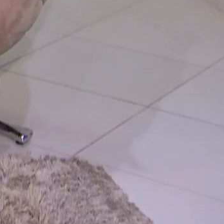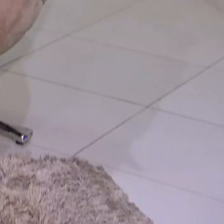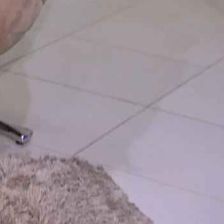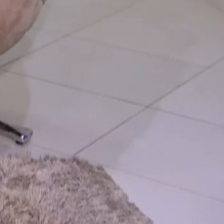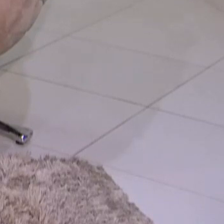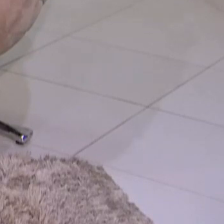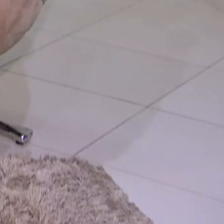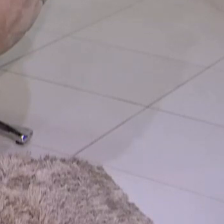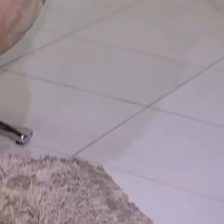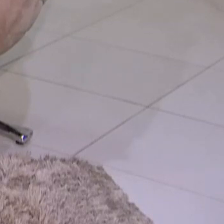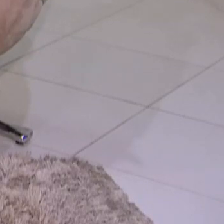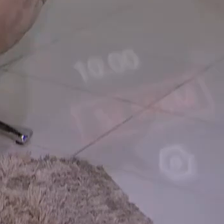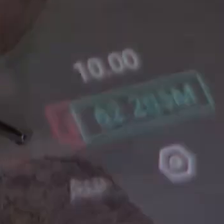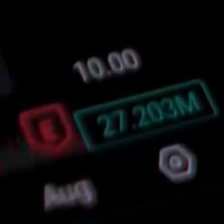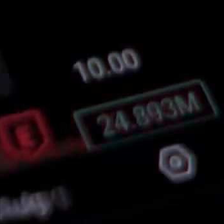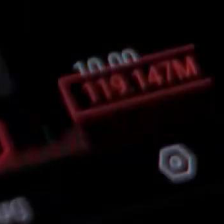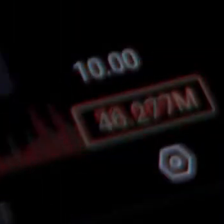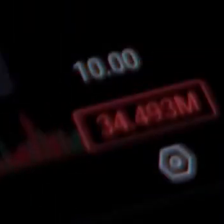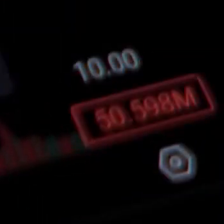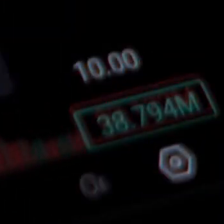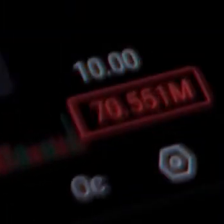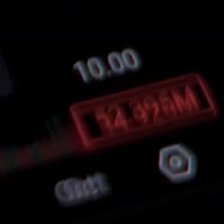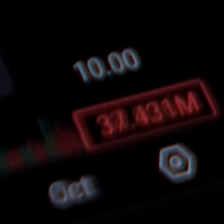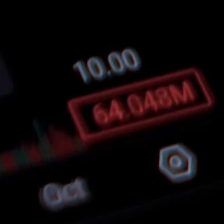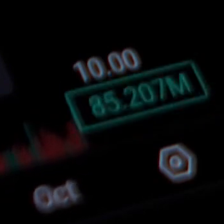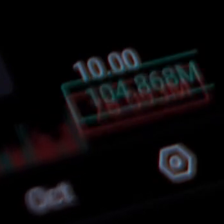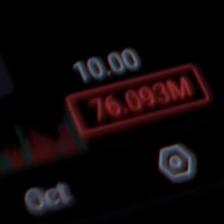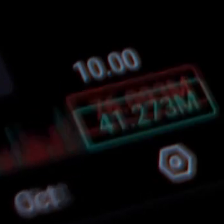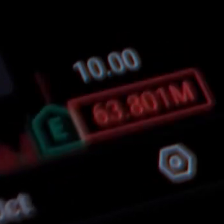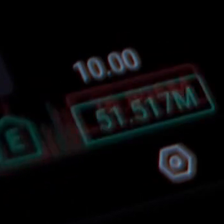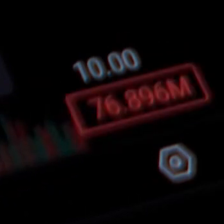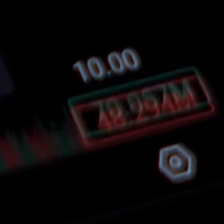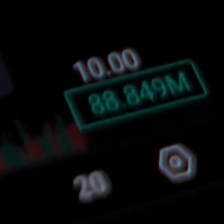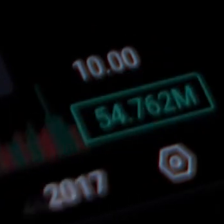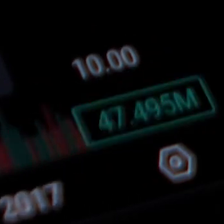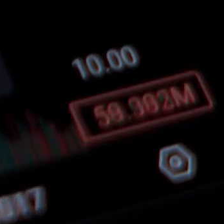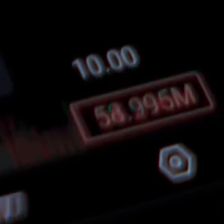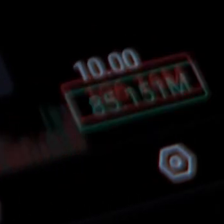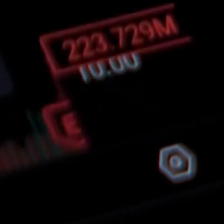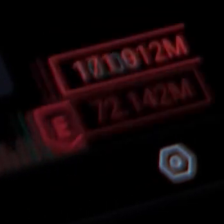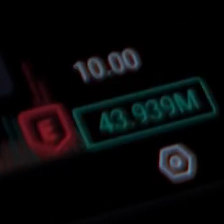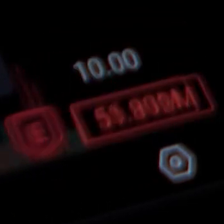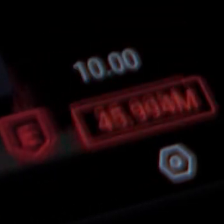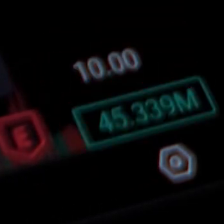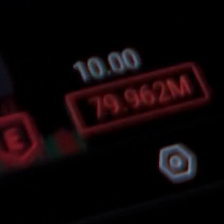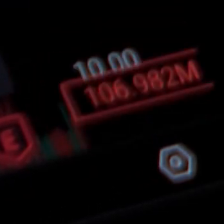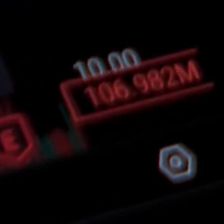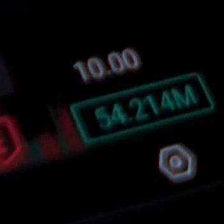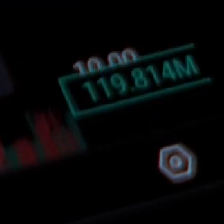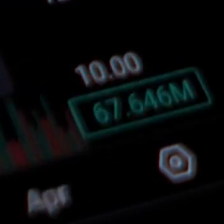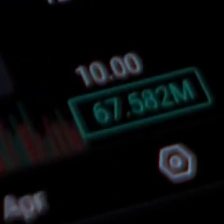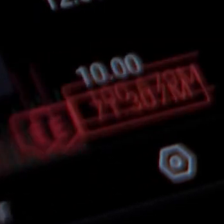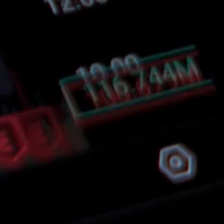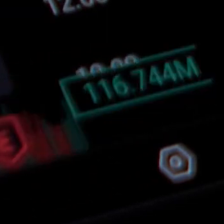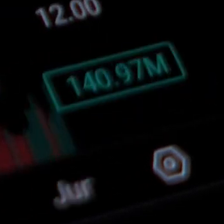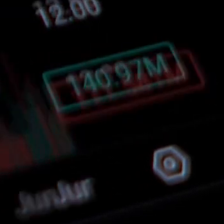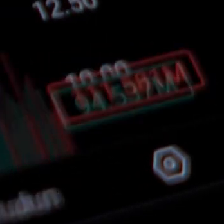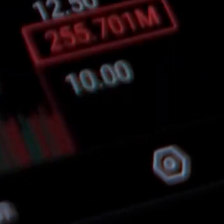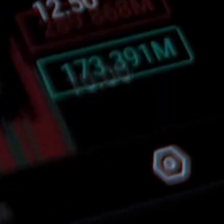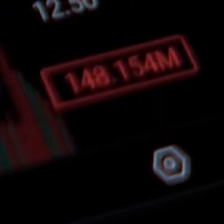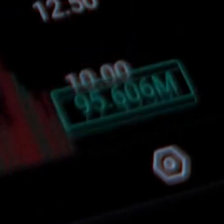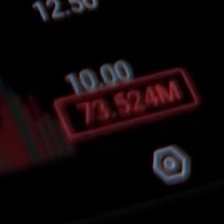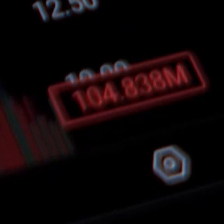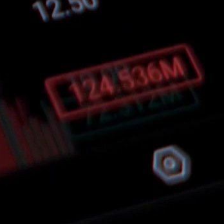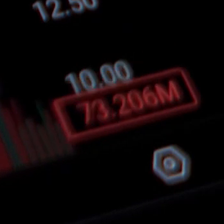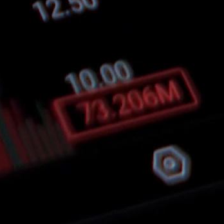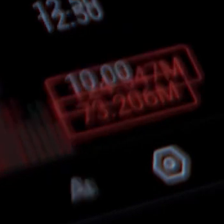quanto tempo está no mercado, entender quais são as fragilidades, porque você está expondo a tua vida financeira. Mas eu não posso